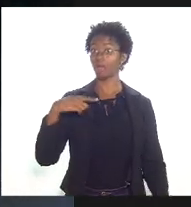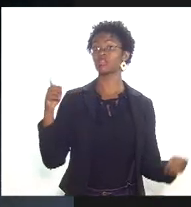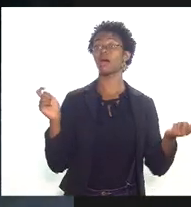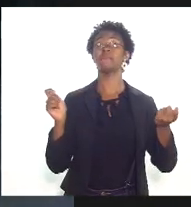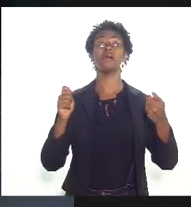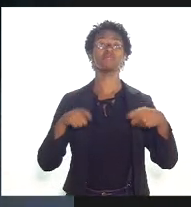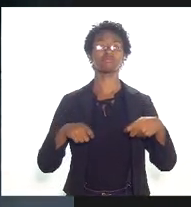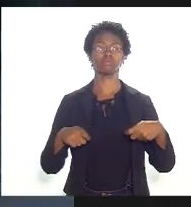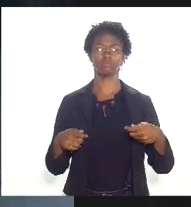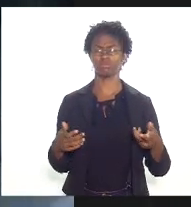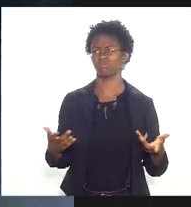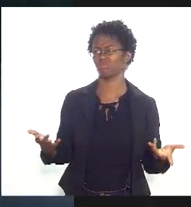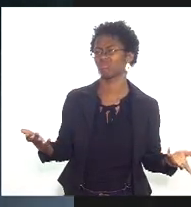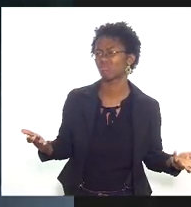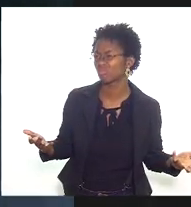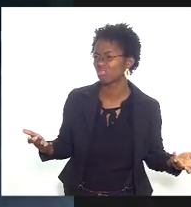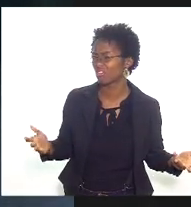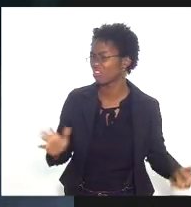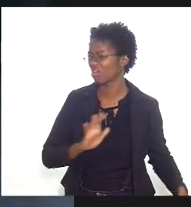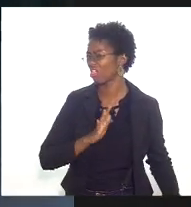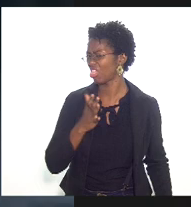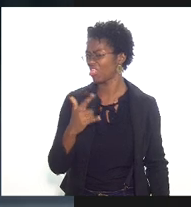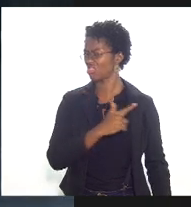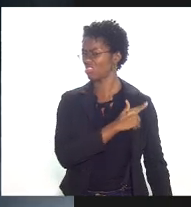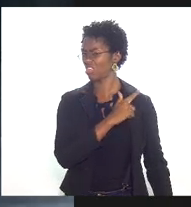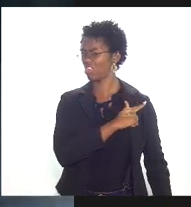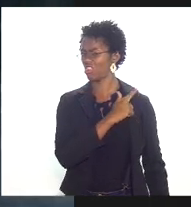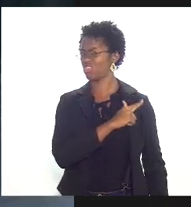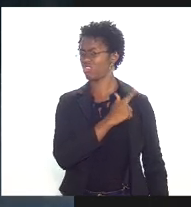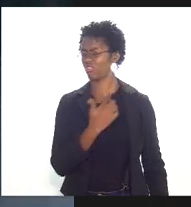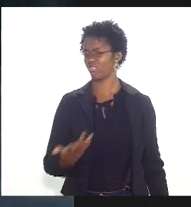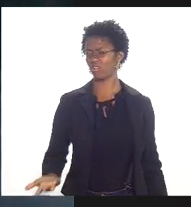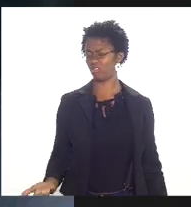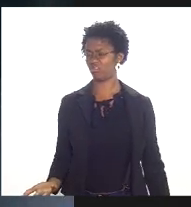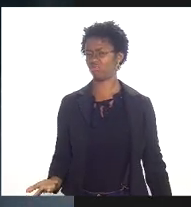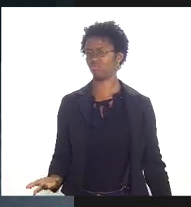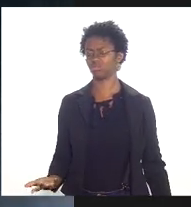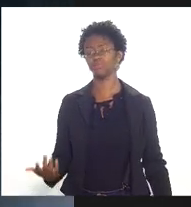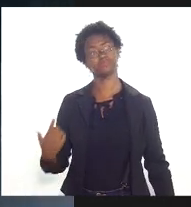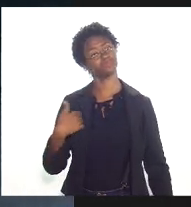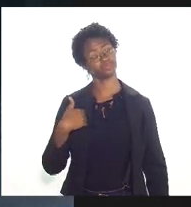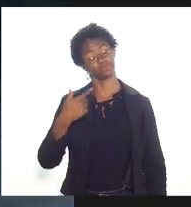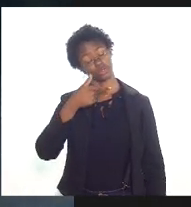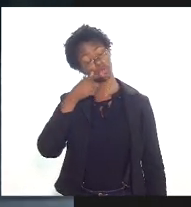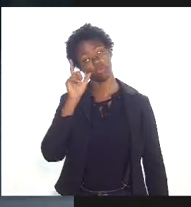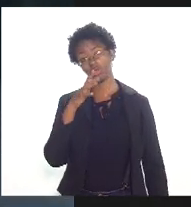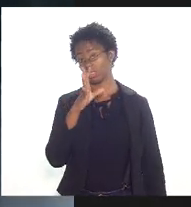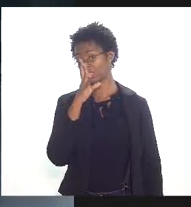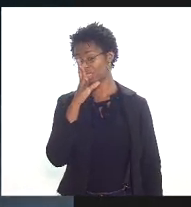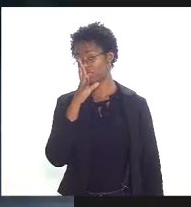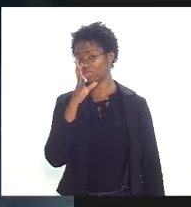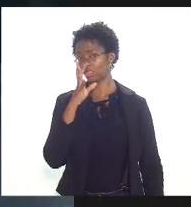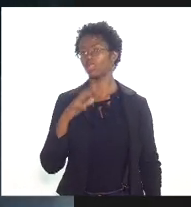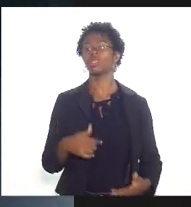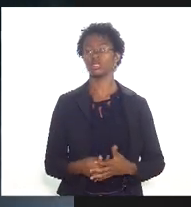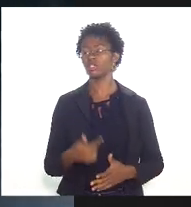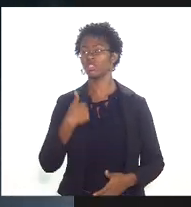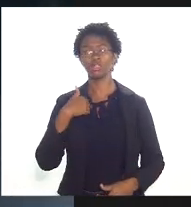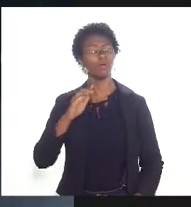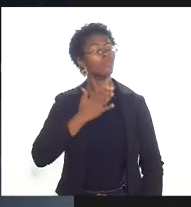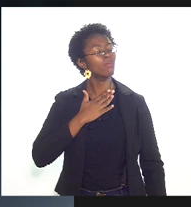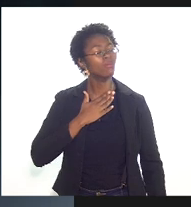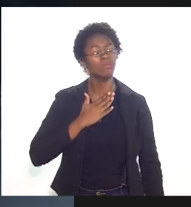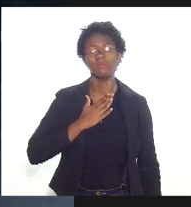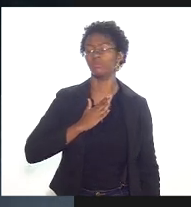você acha justo um péssimo gestor então ontem eu assisti em digo para você estojo indignada né com a